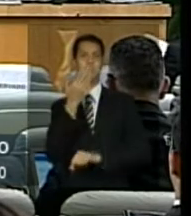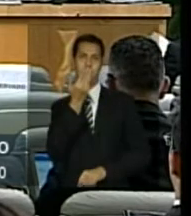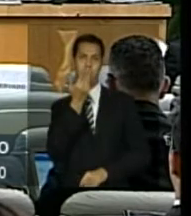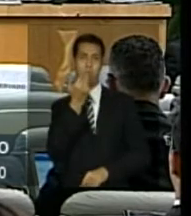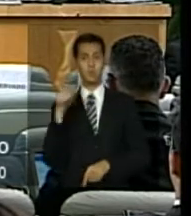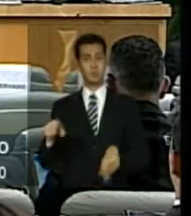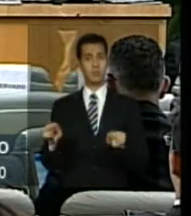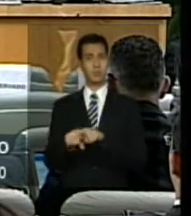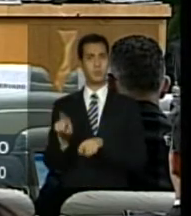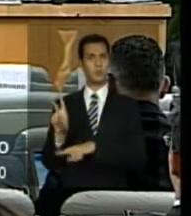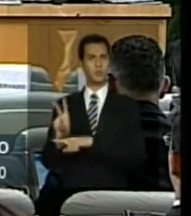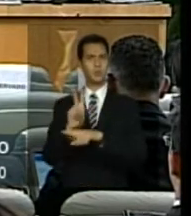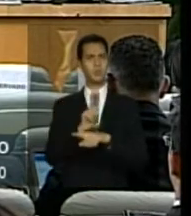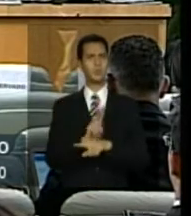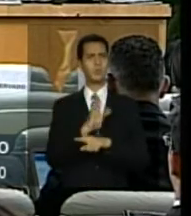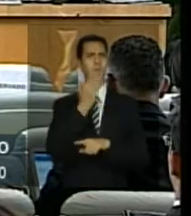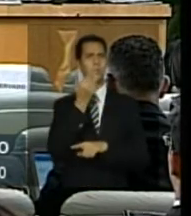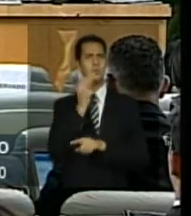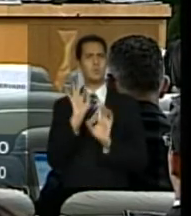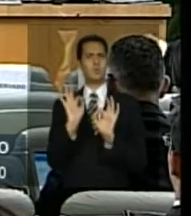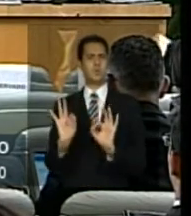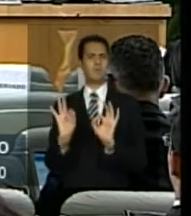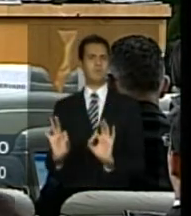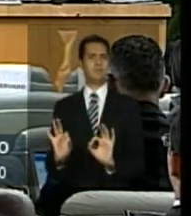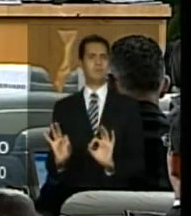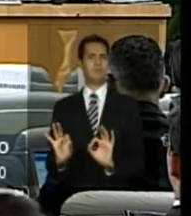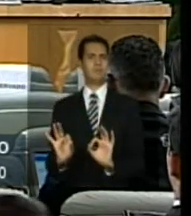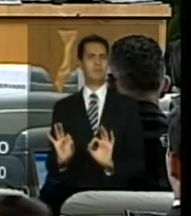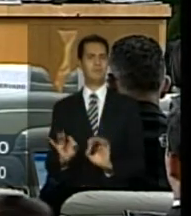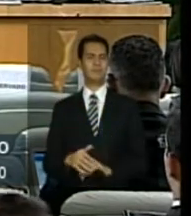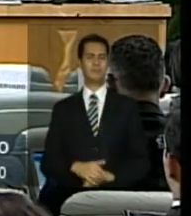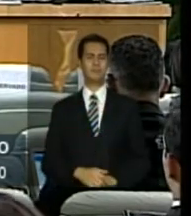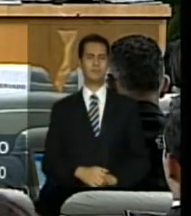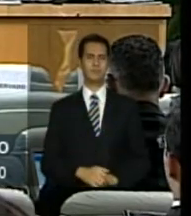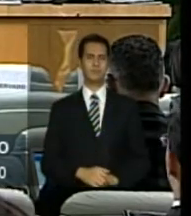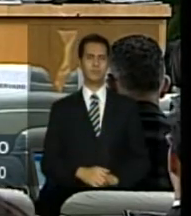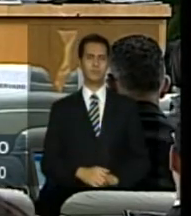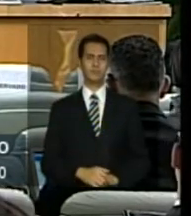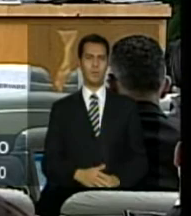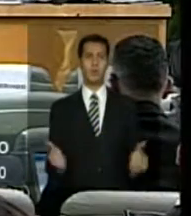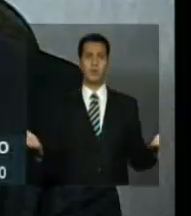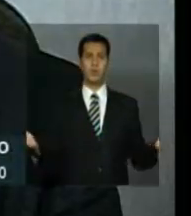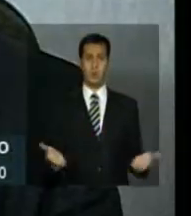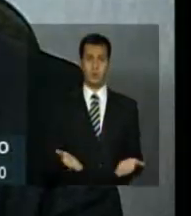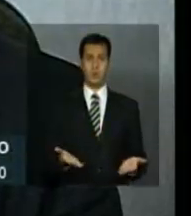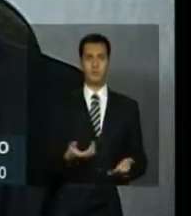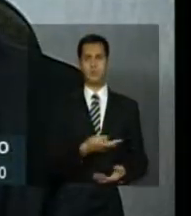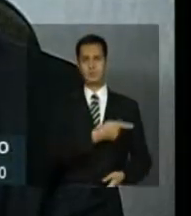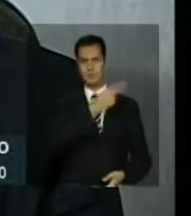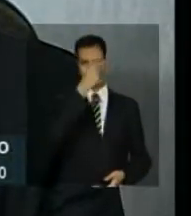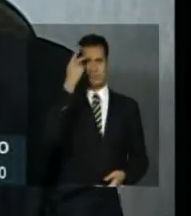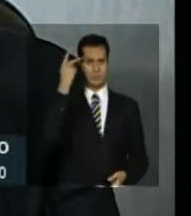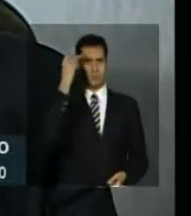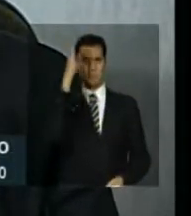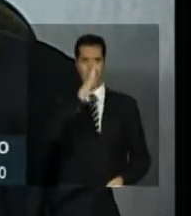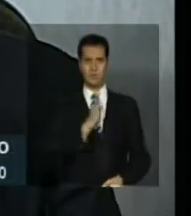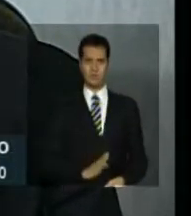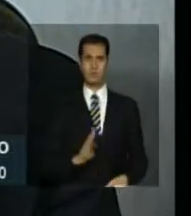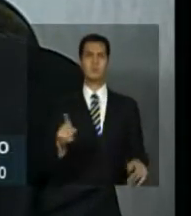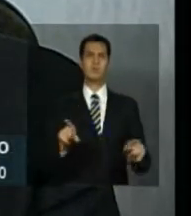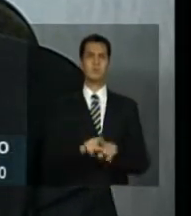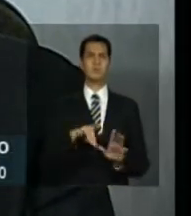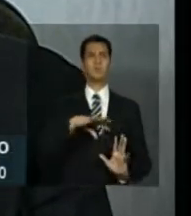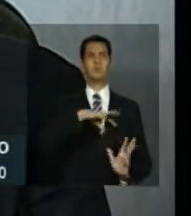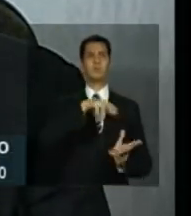dos alimentos o que está em cima da mesa do brasileiro e do mundo